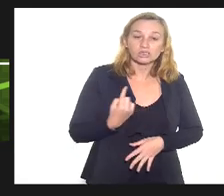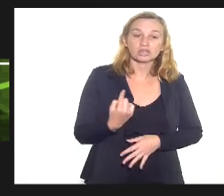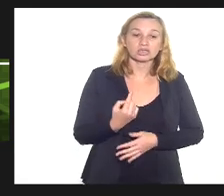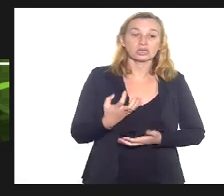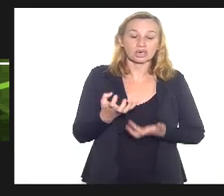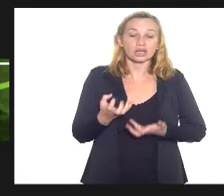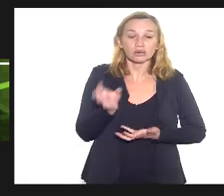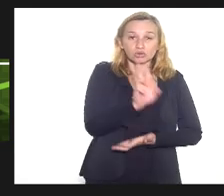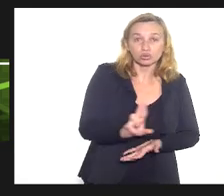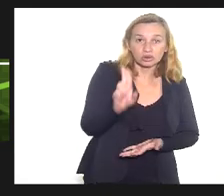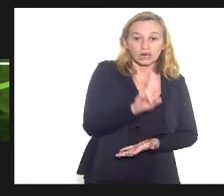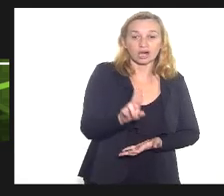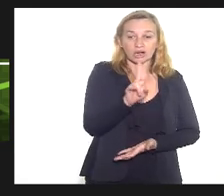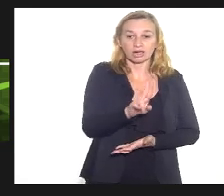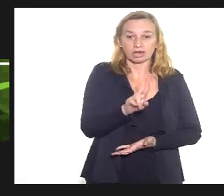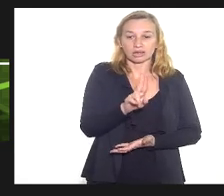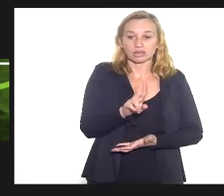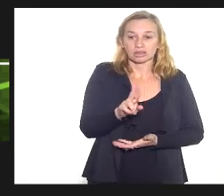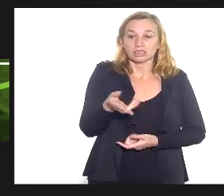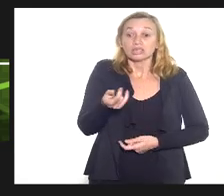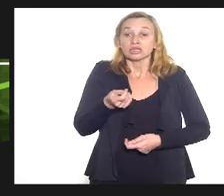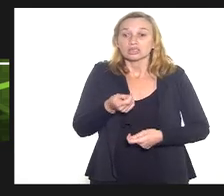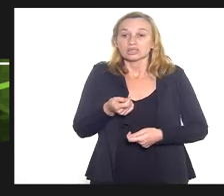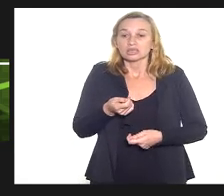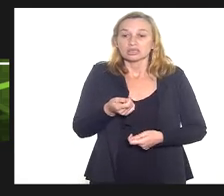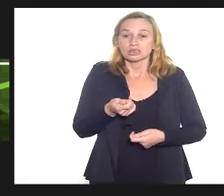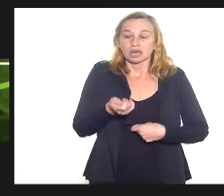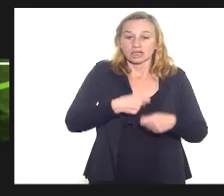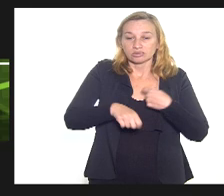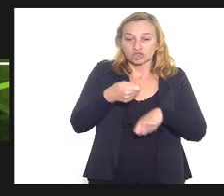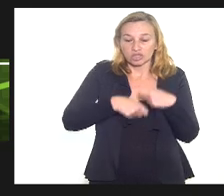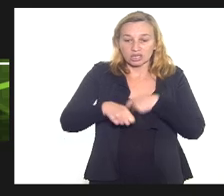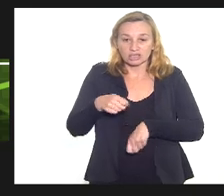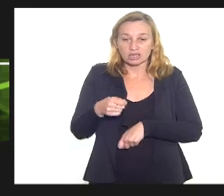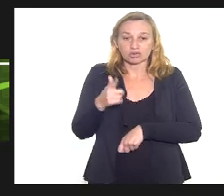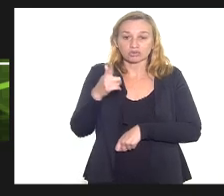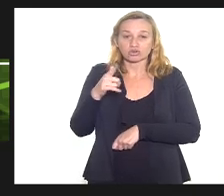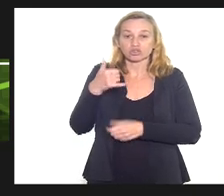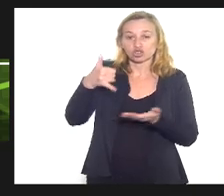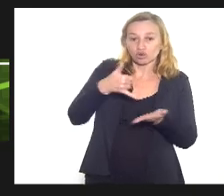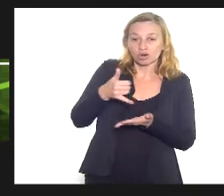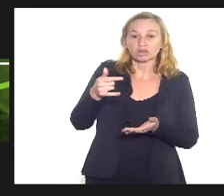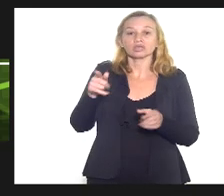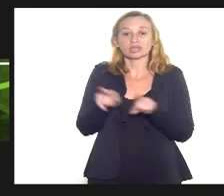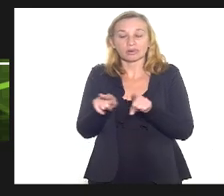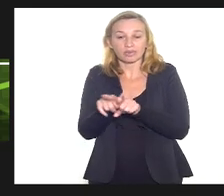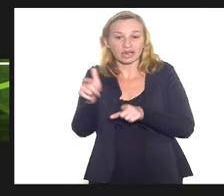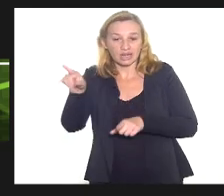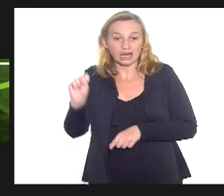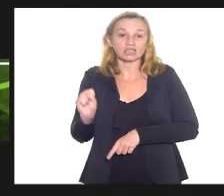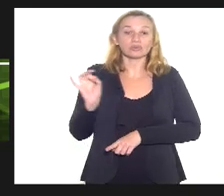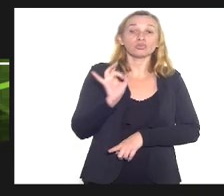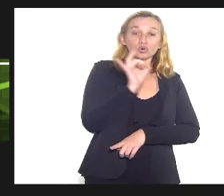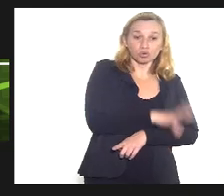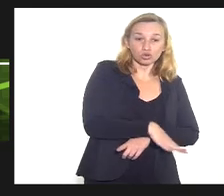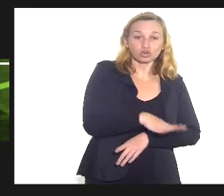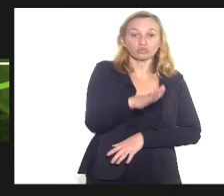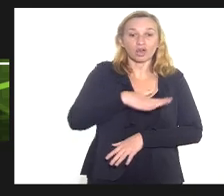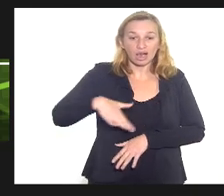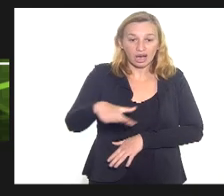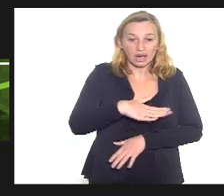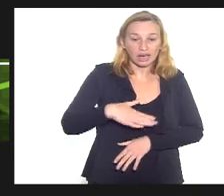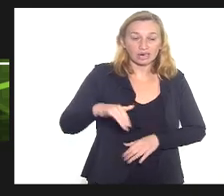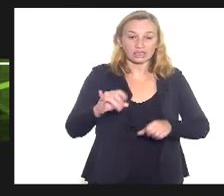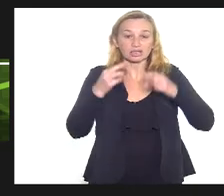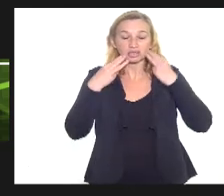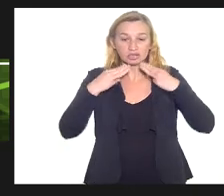pretendemos utilizar para negócios na área de gás. E, por último, a área de